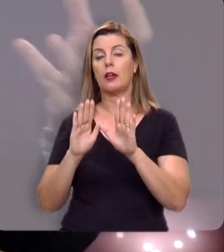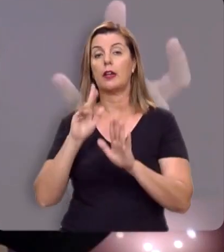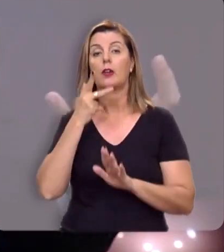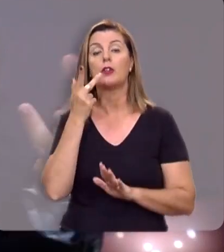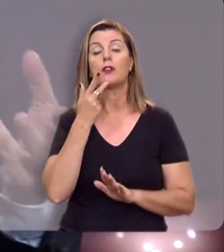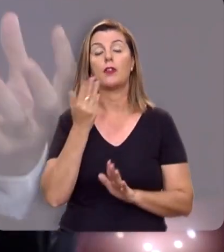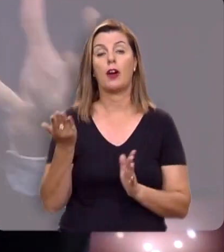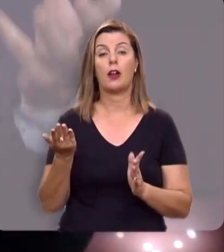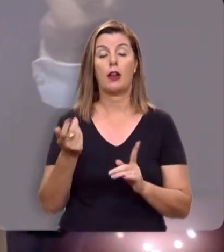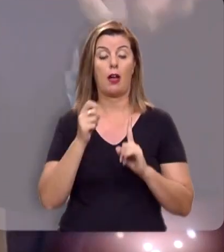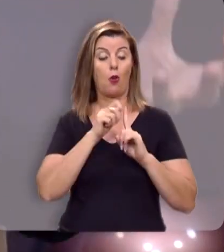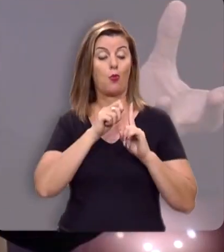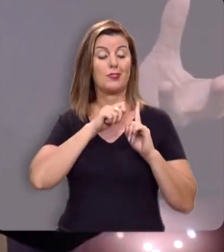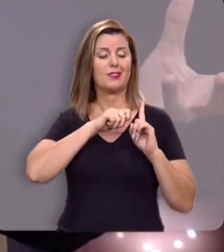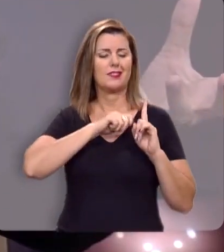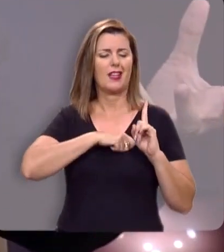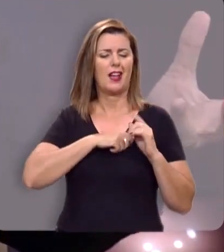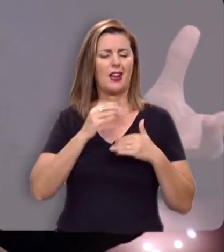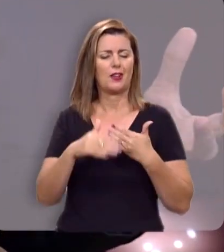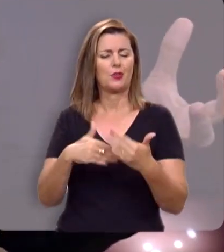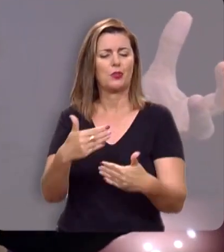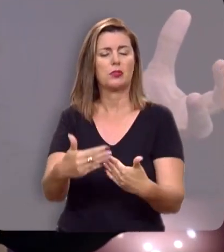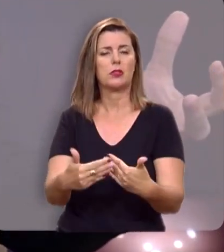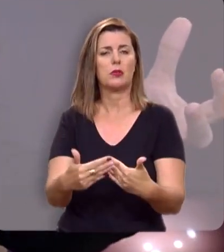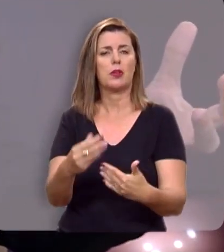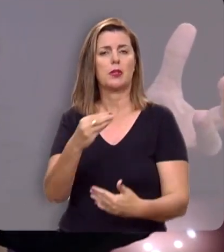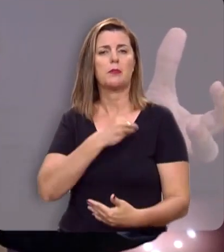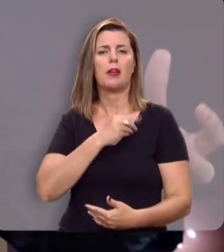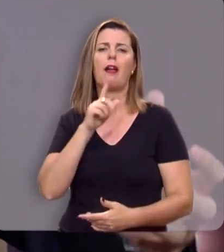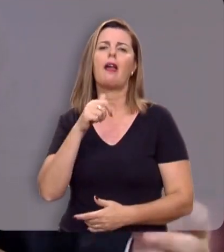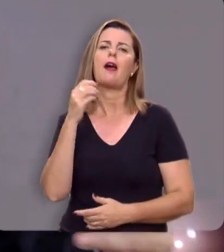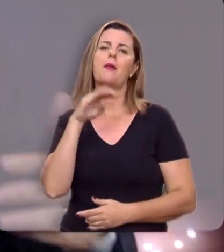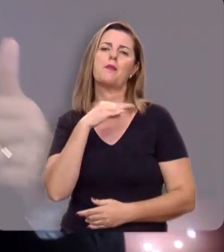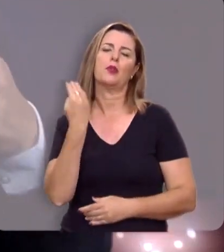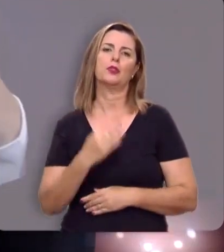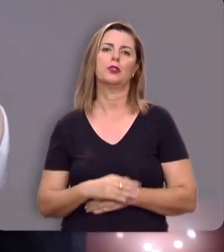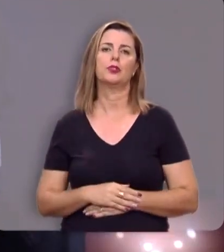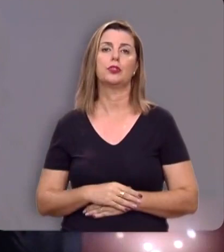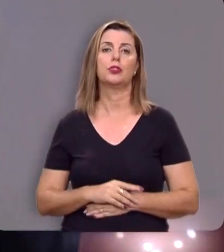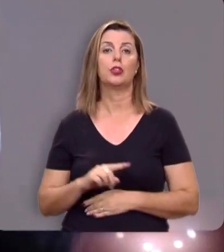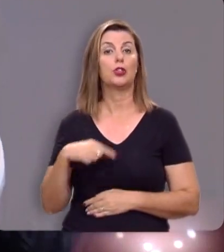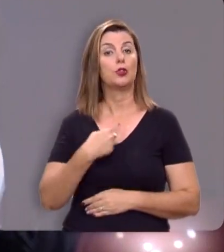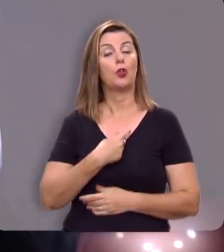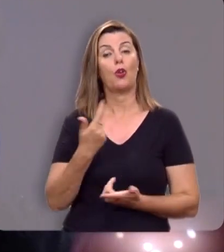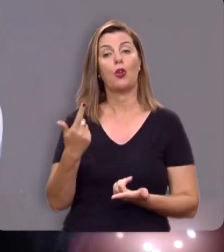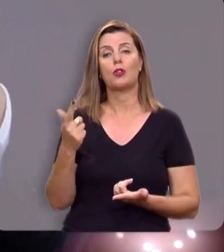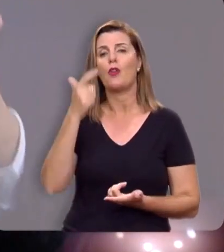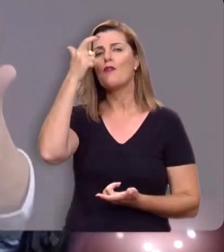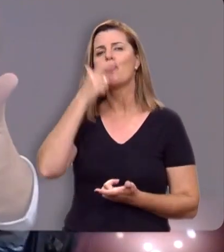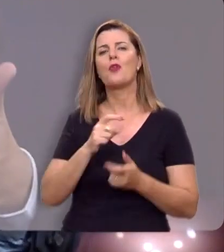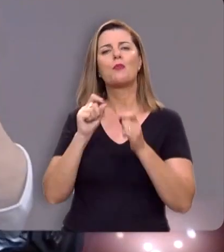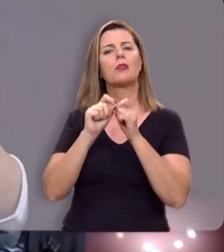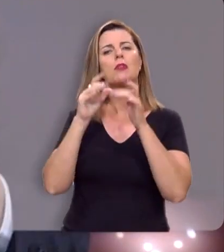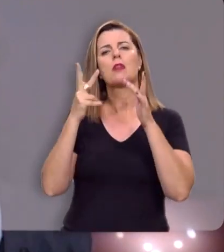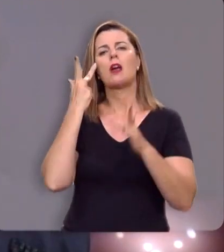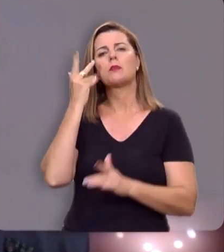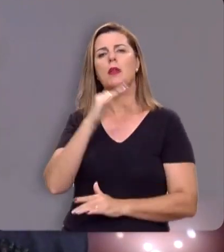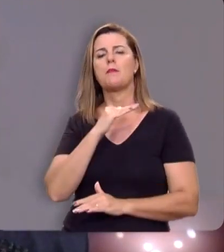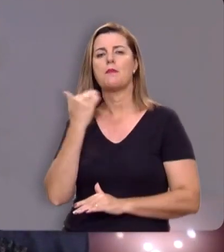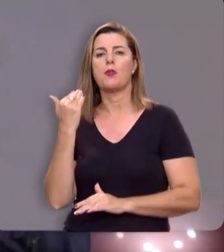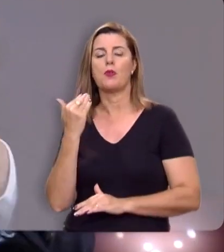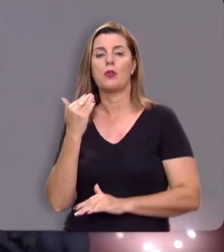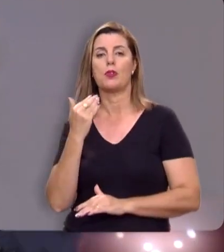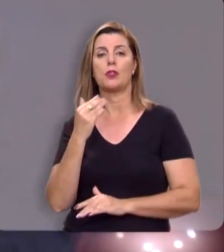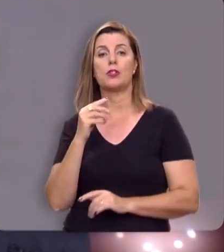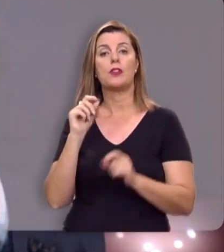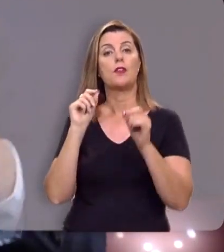que o salário, a consequência do pecado é a morte. Então nós não fomos criados para a morte e